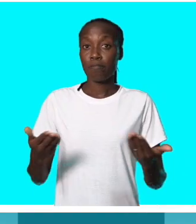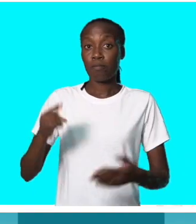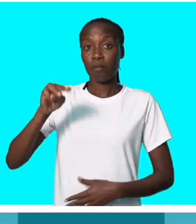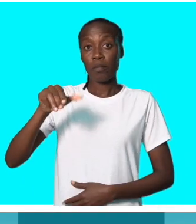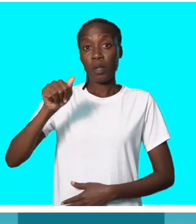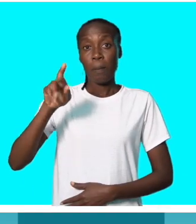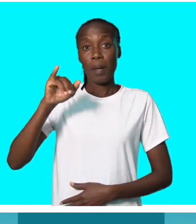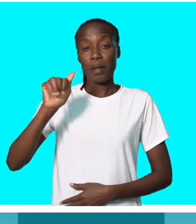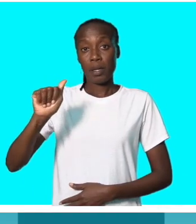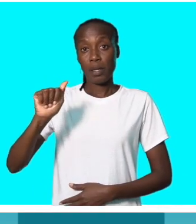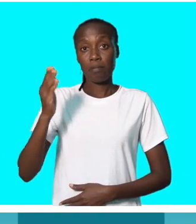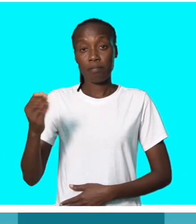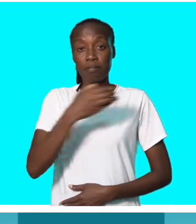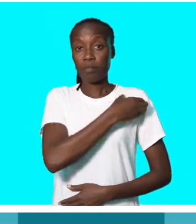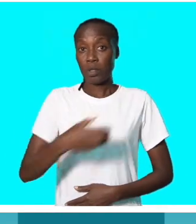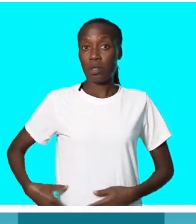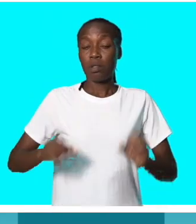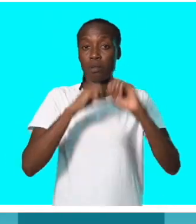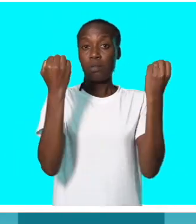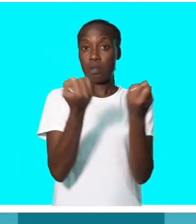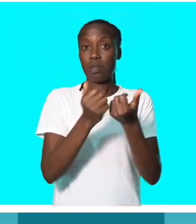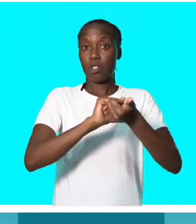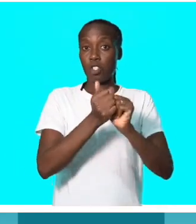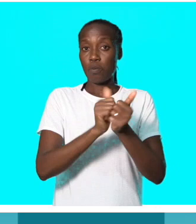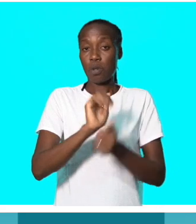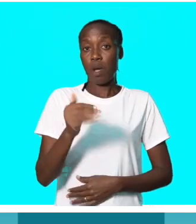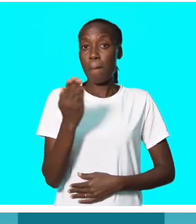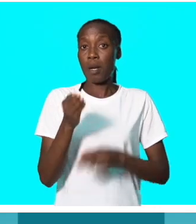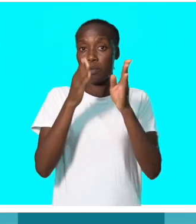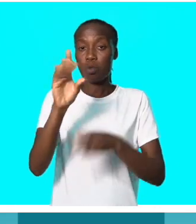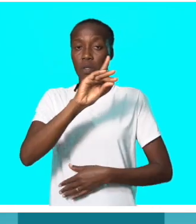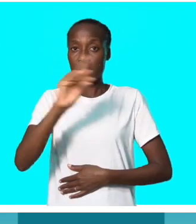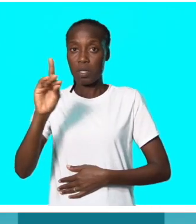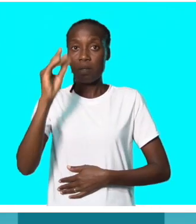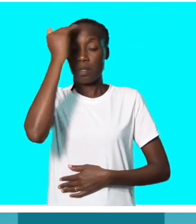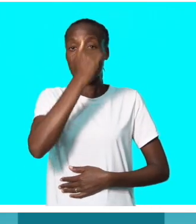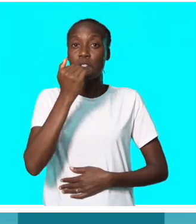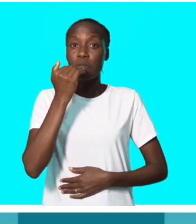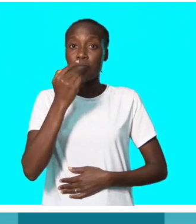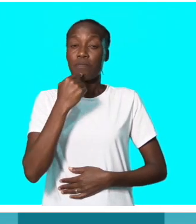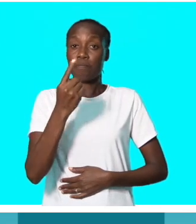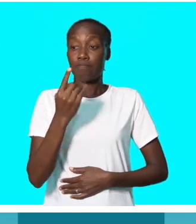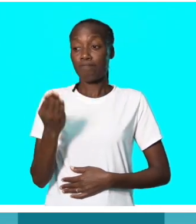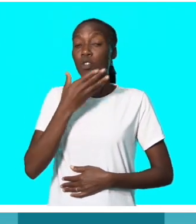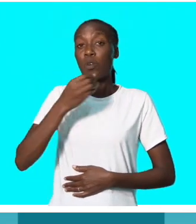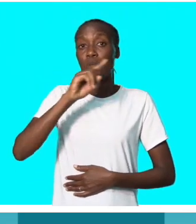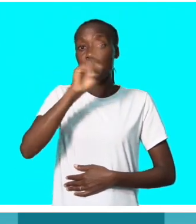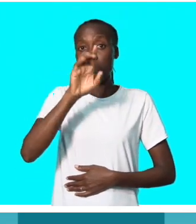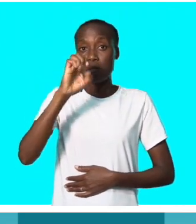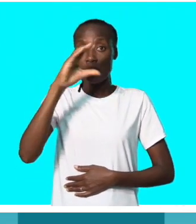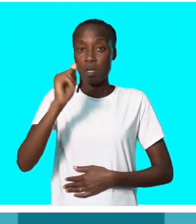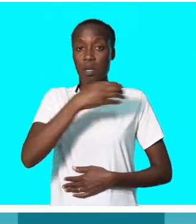Maria Jonas, presidente da Associação do Desporto para Pessoas com Deficiência de Manica, e Zeca